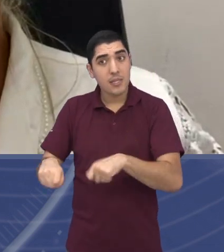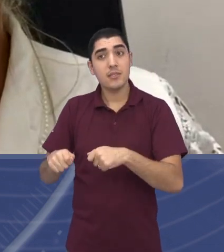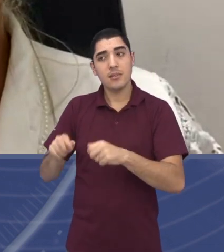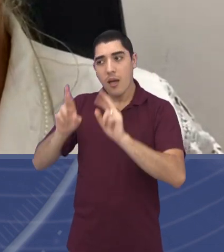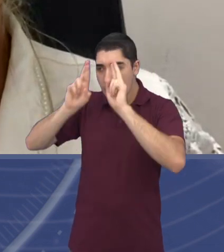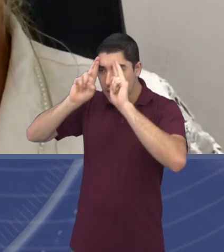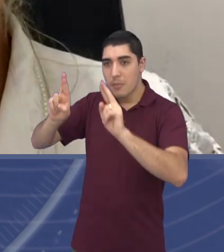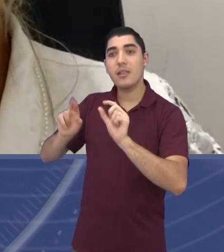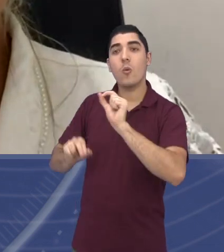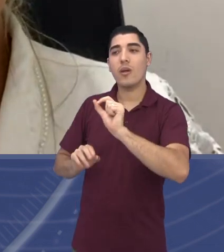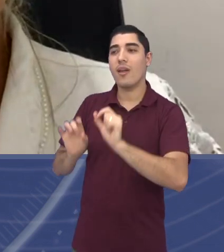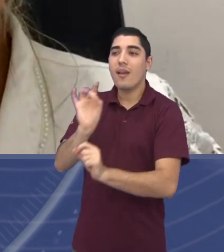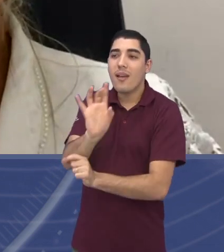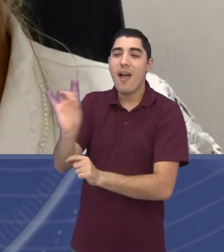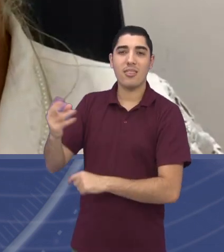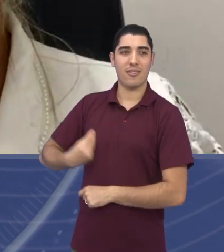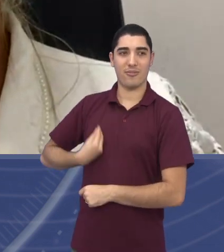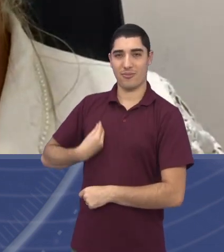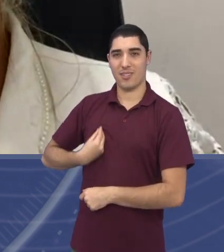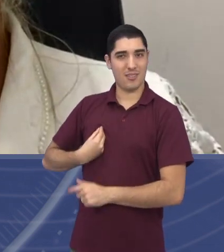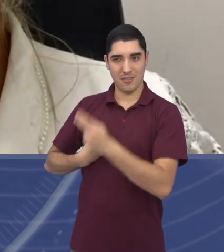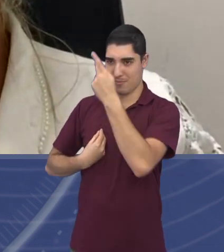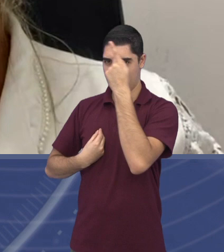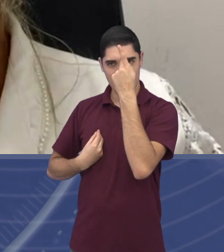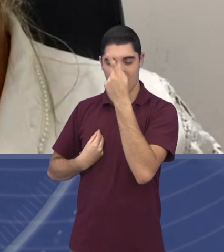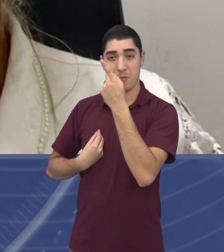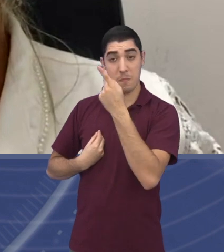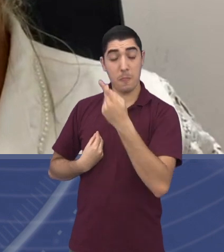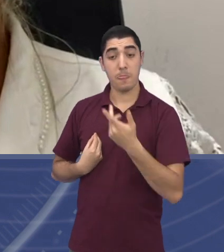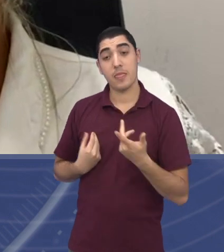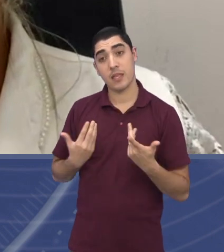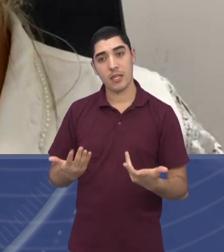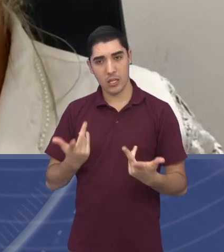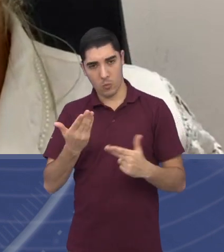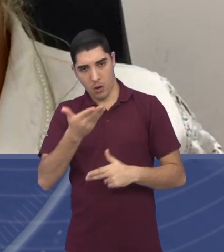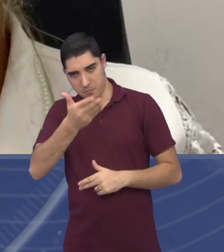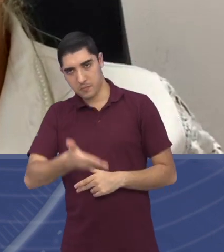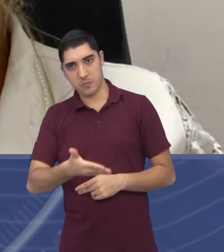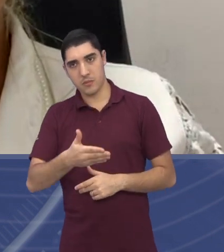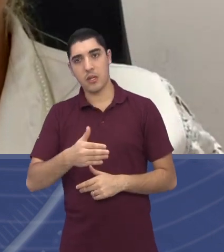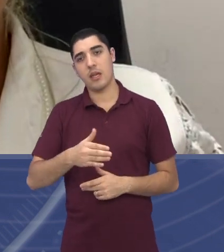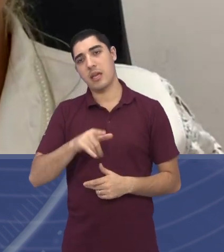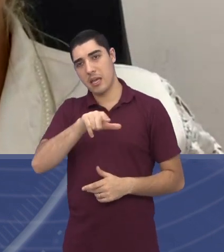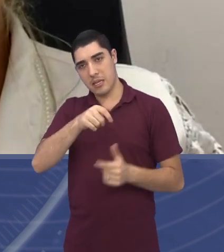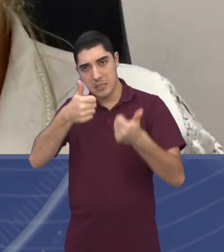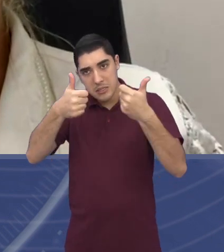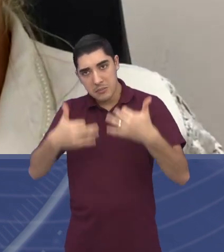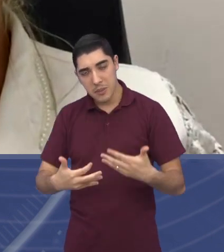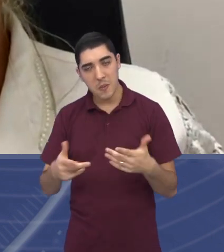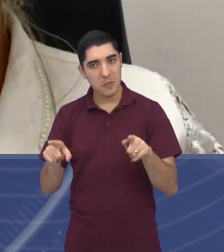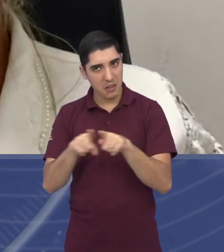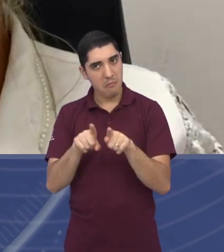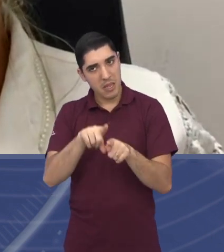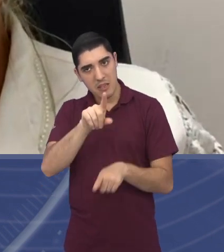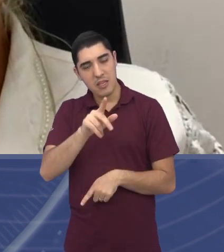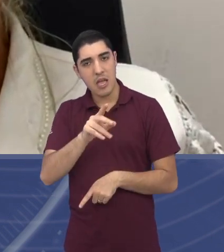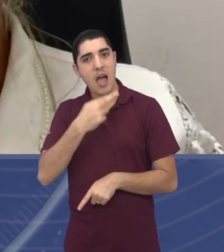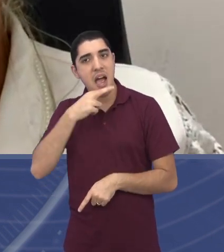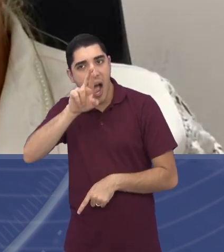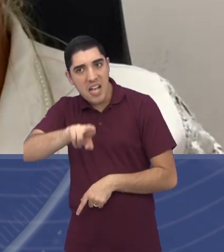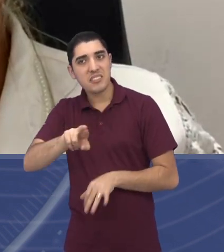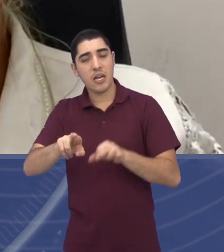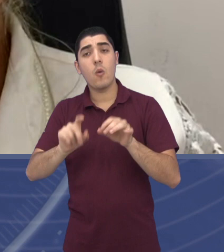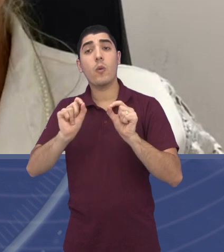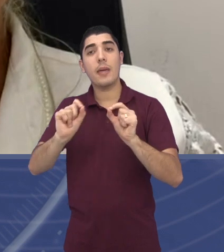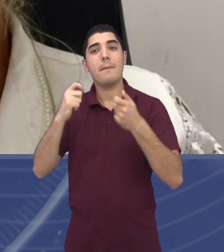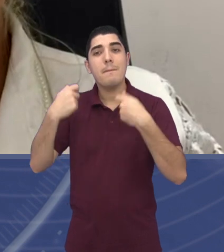grande pela experiência individual de cada um, né? E como a colega disse muito assertivamente, tirar um